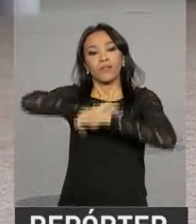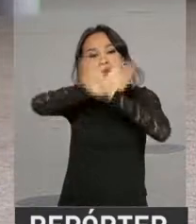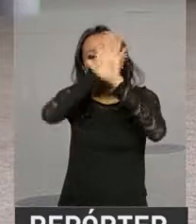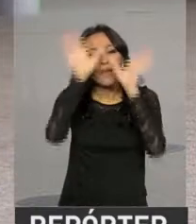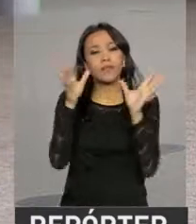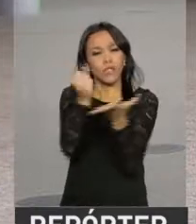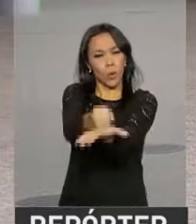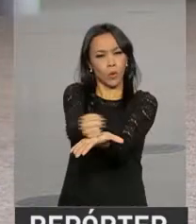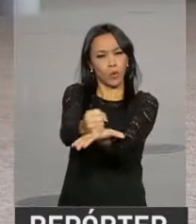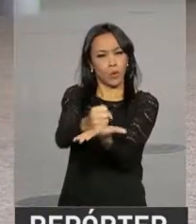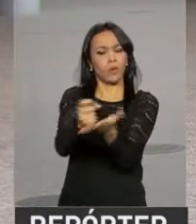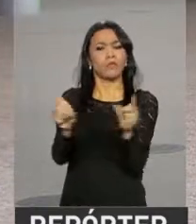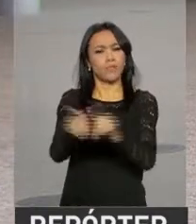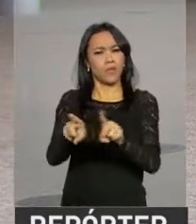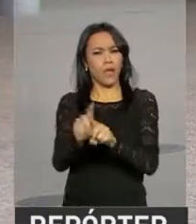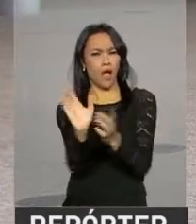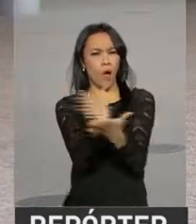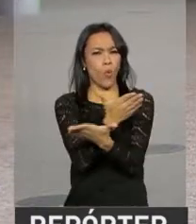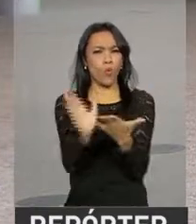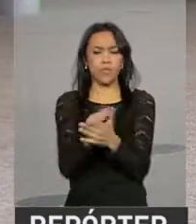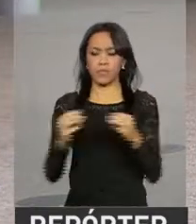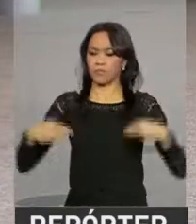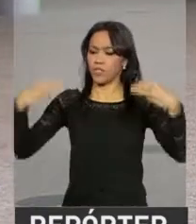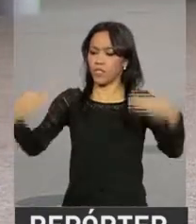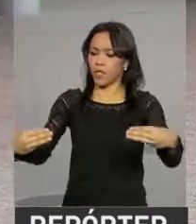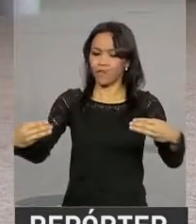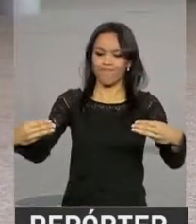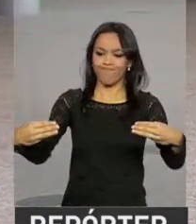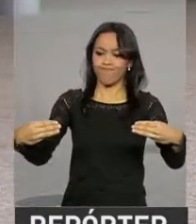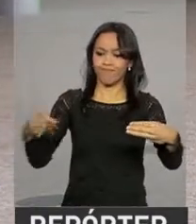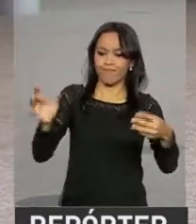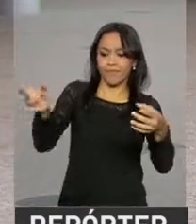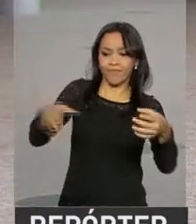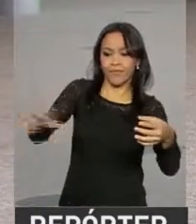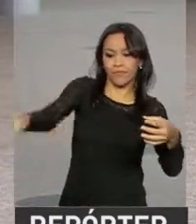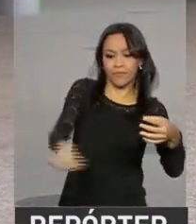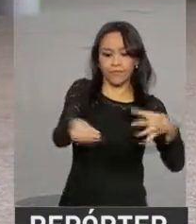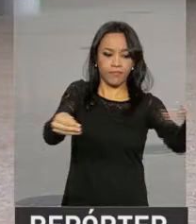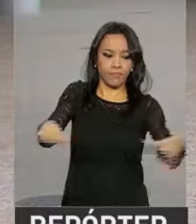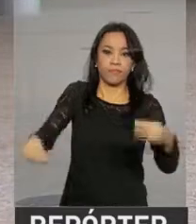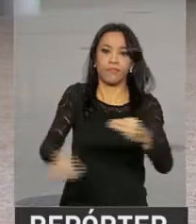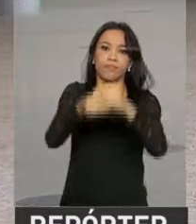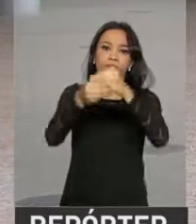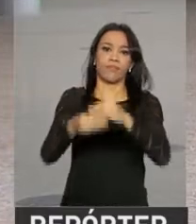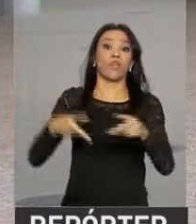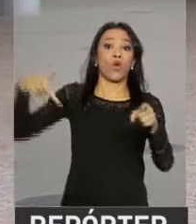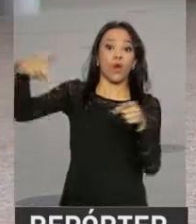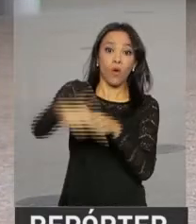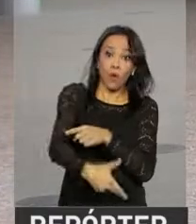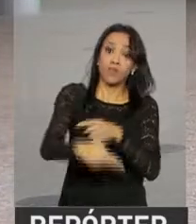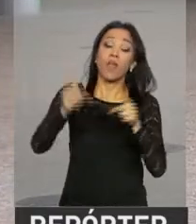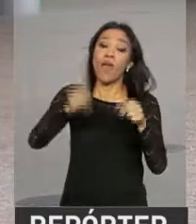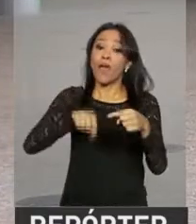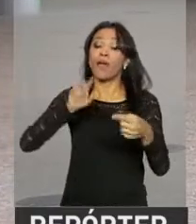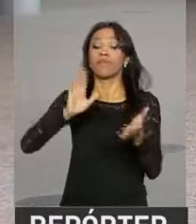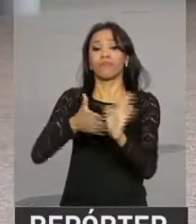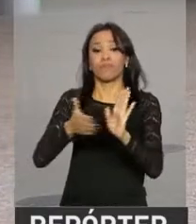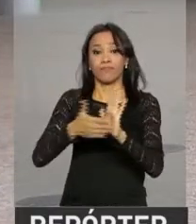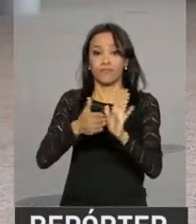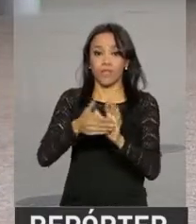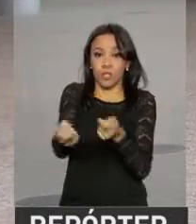controle mas que também promoveu aí algumas fusões entre Ministérios e alguns cortes a medida faz parte aí do pacote do ajuste